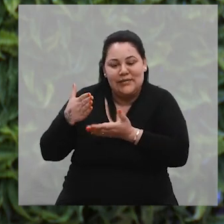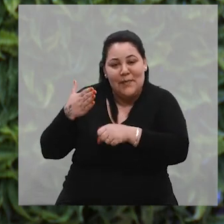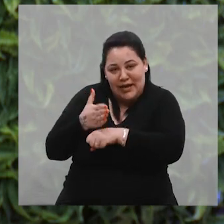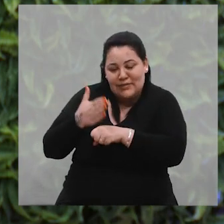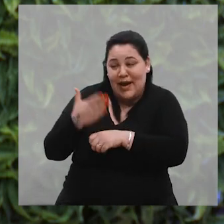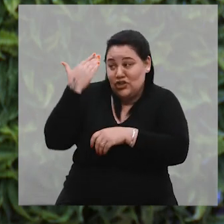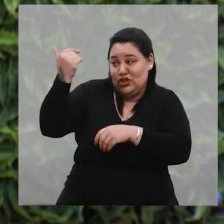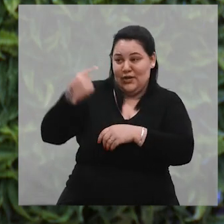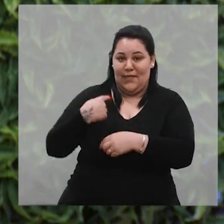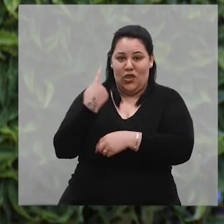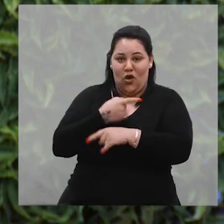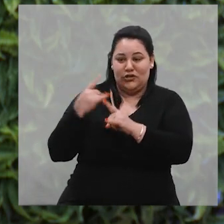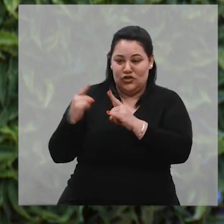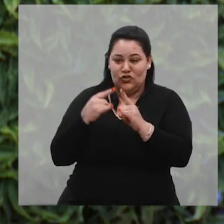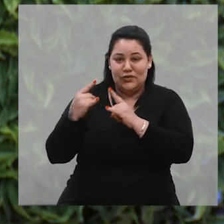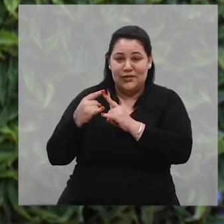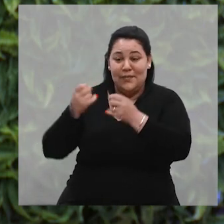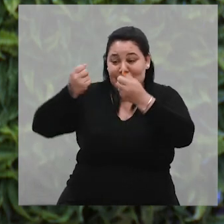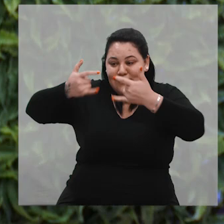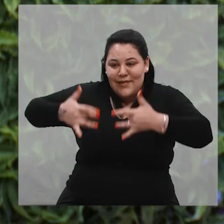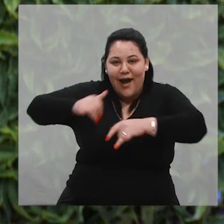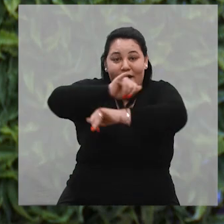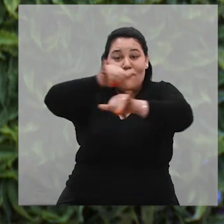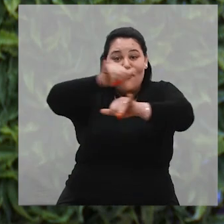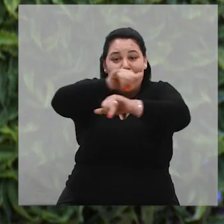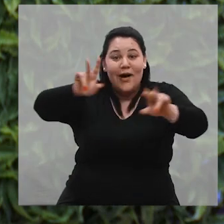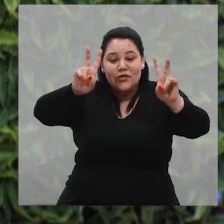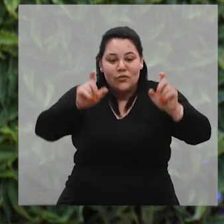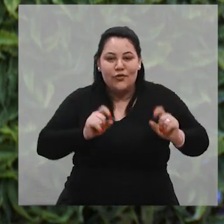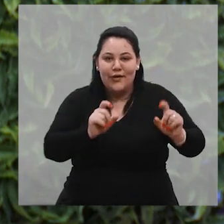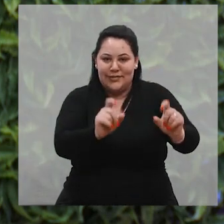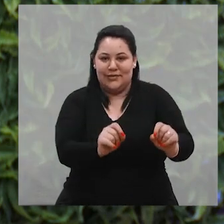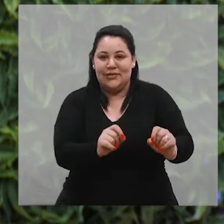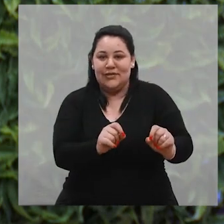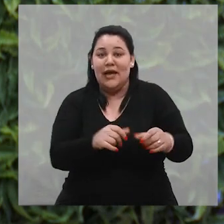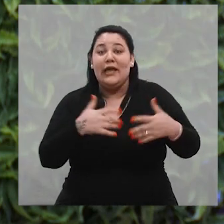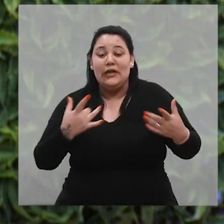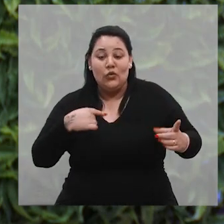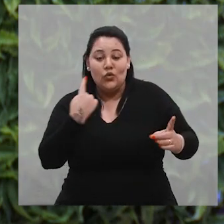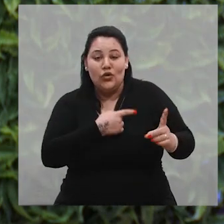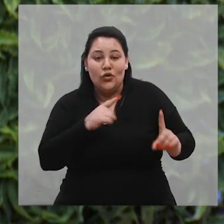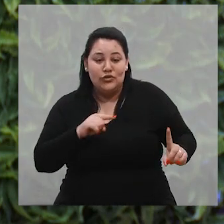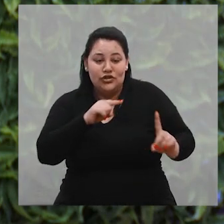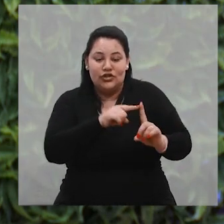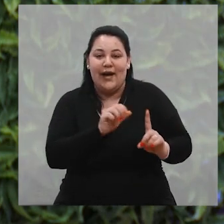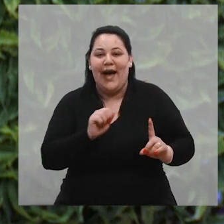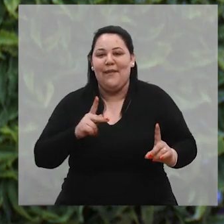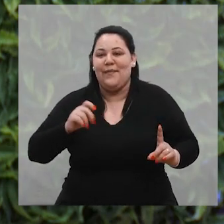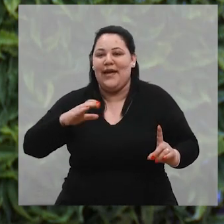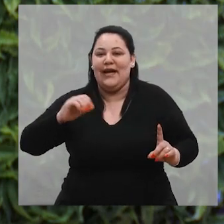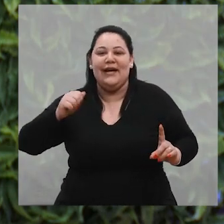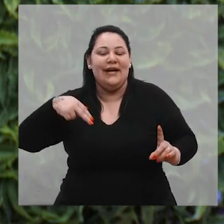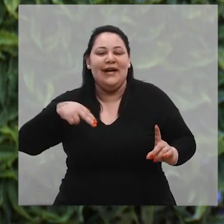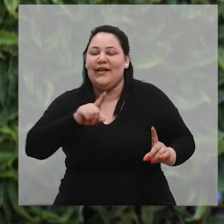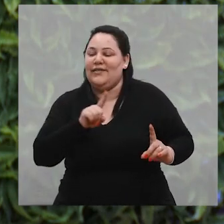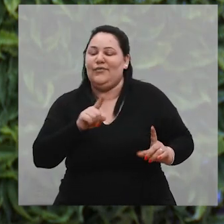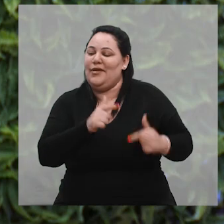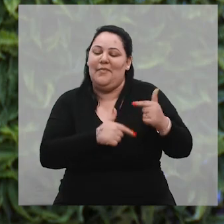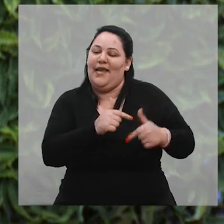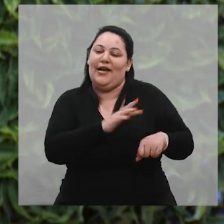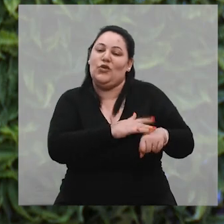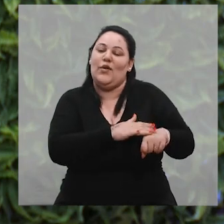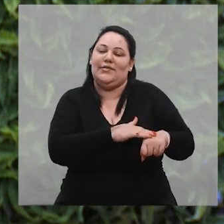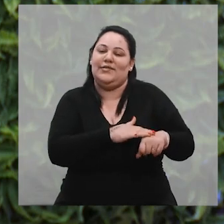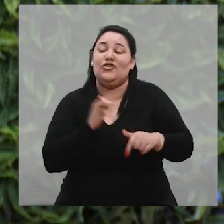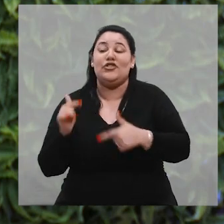gente trabalhe com esse tipo de informação, né? Então, nosso objetivo hoje, a APECAM, a gente diz que a gente não trabalha com a doença, a